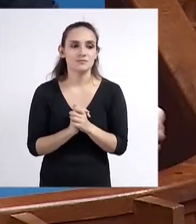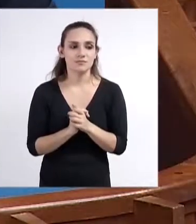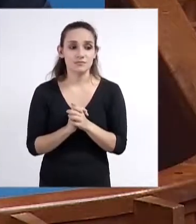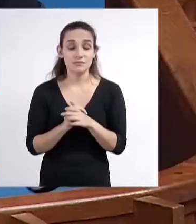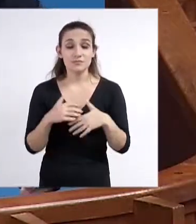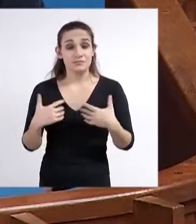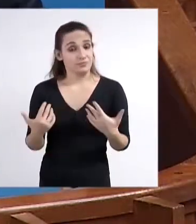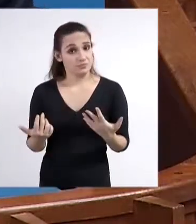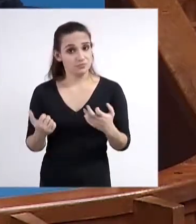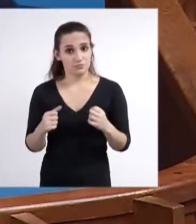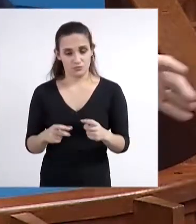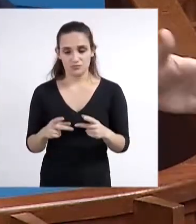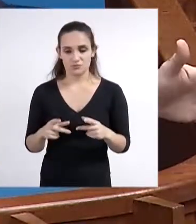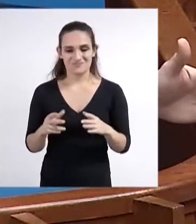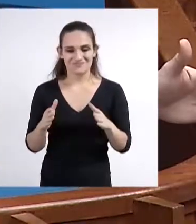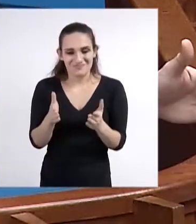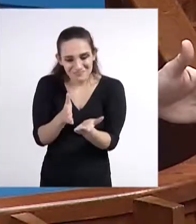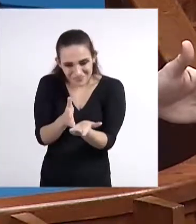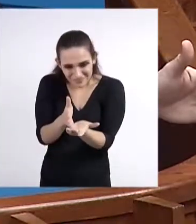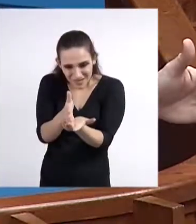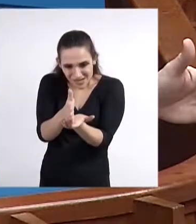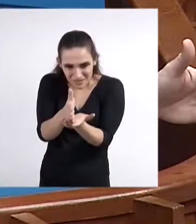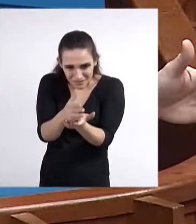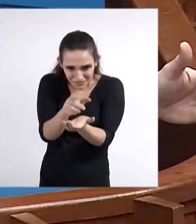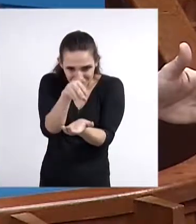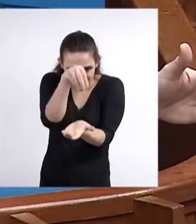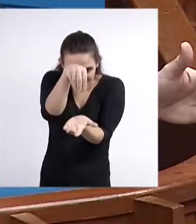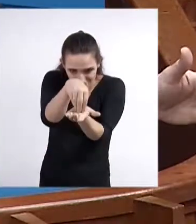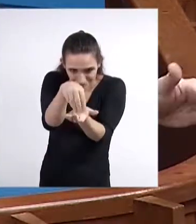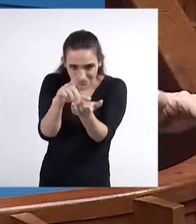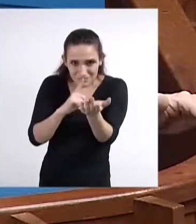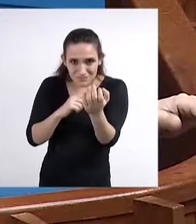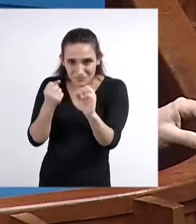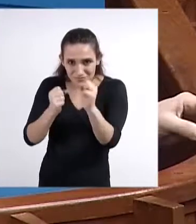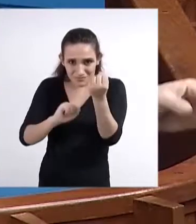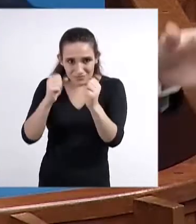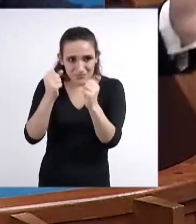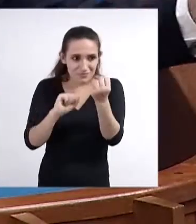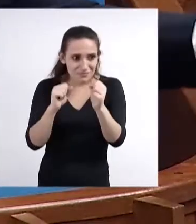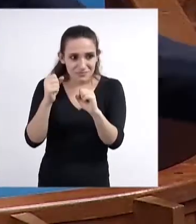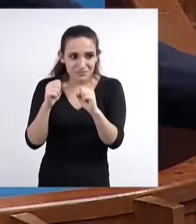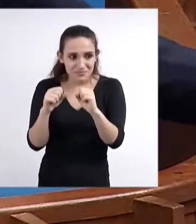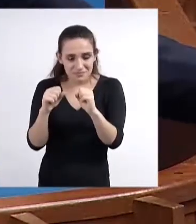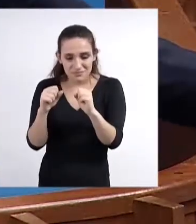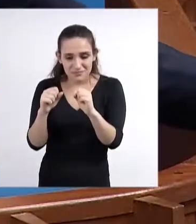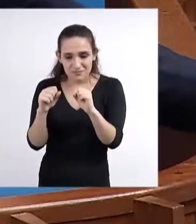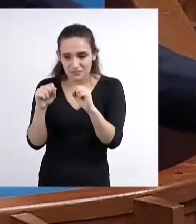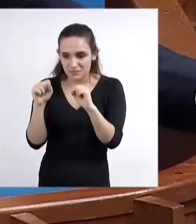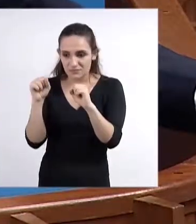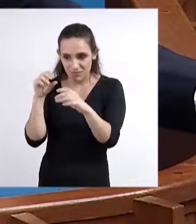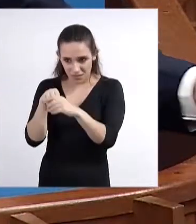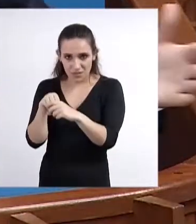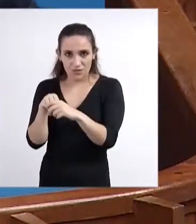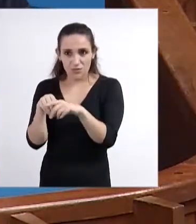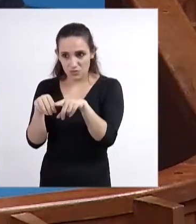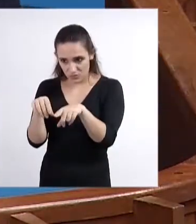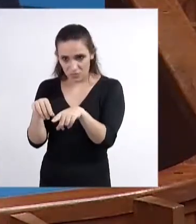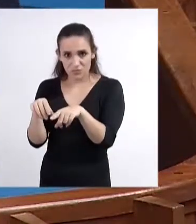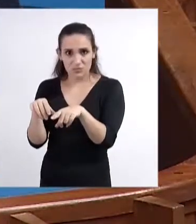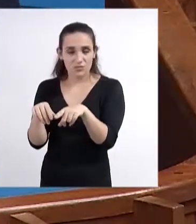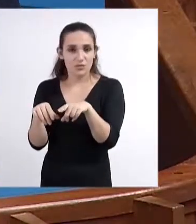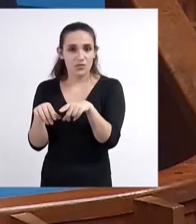municipal e o setor administrativo está em Paraíso das Águas